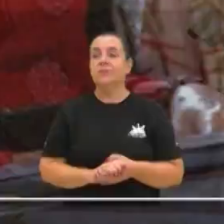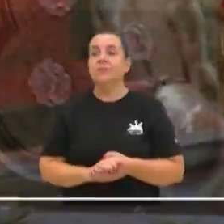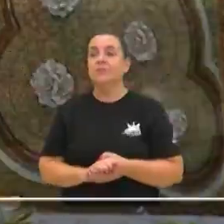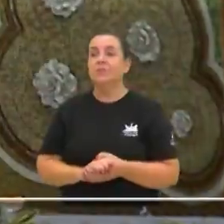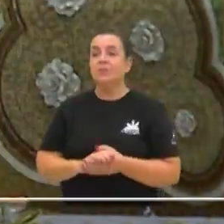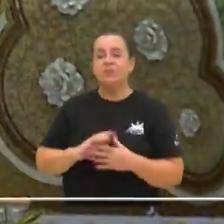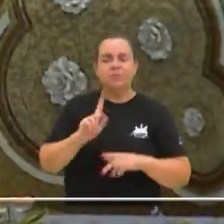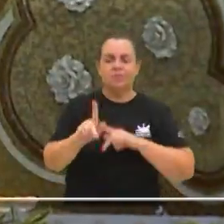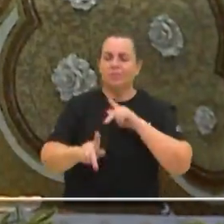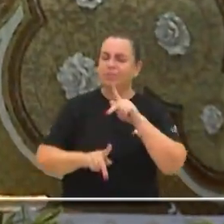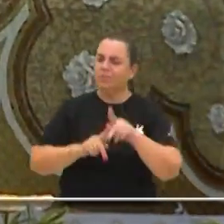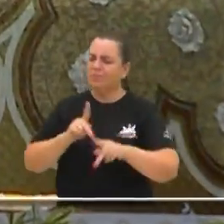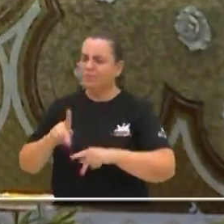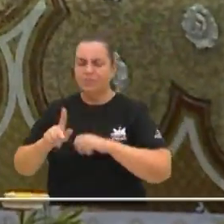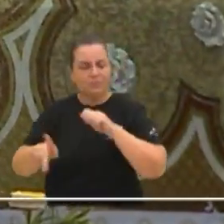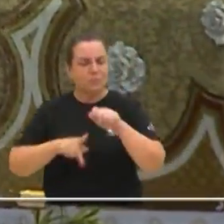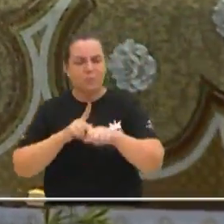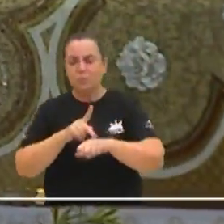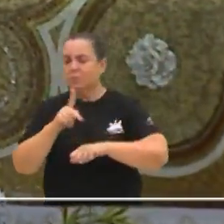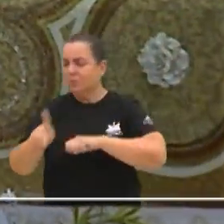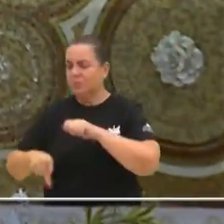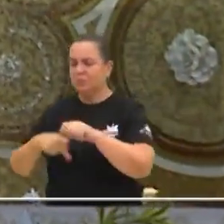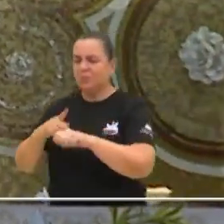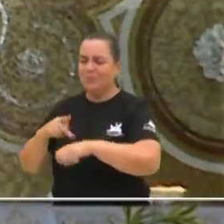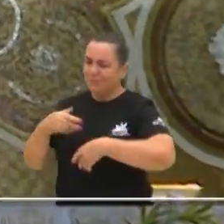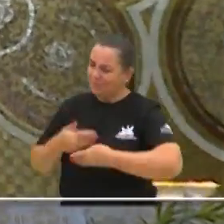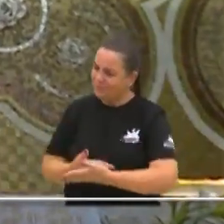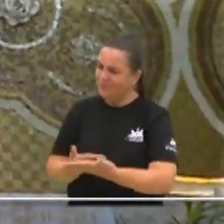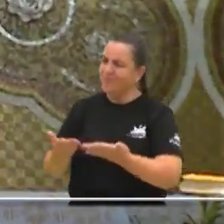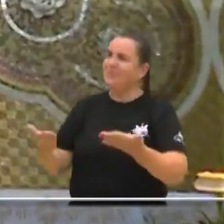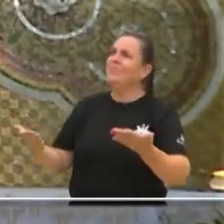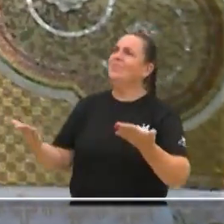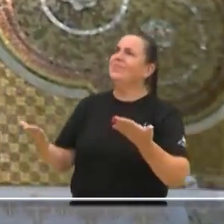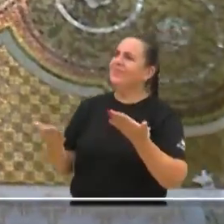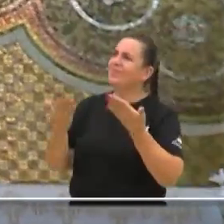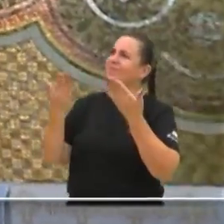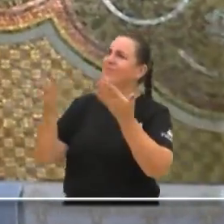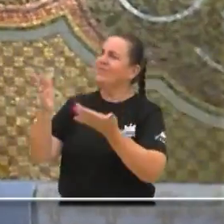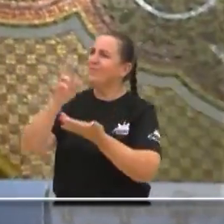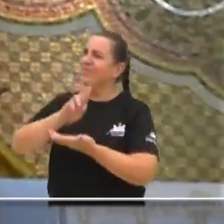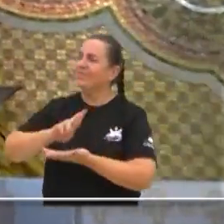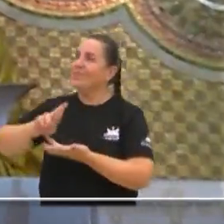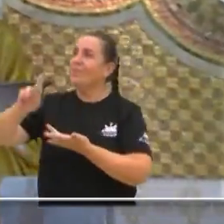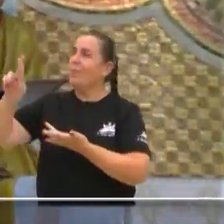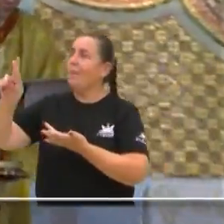As nações de toda a terra